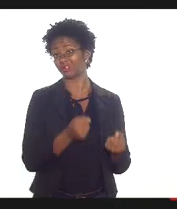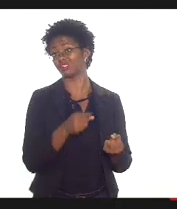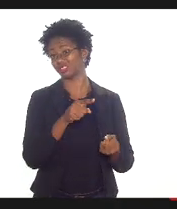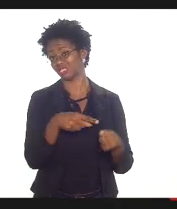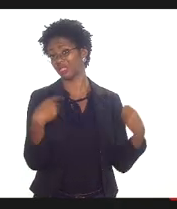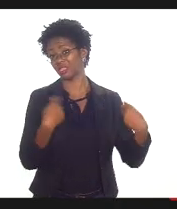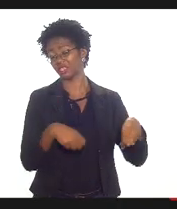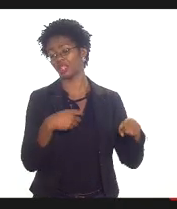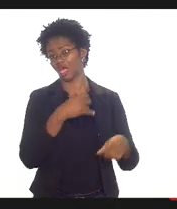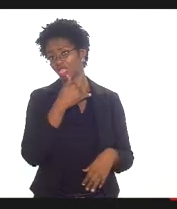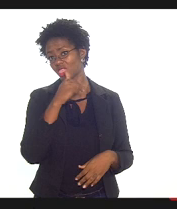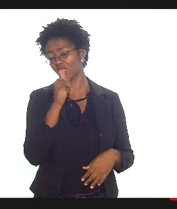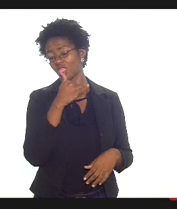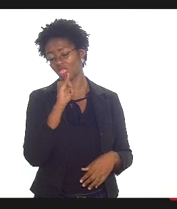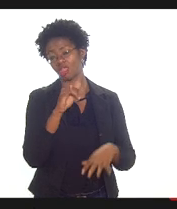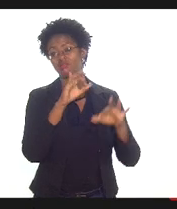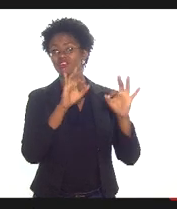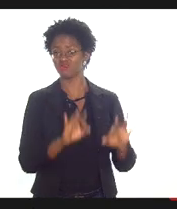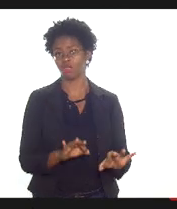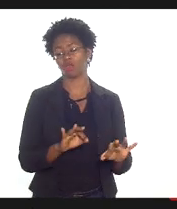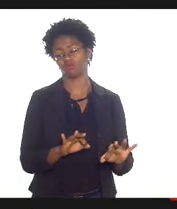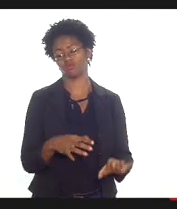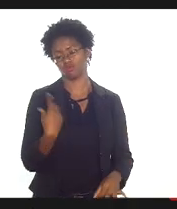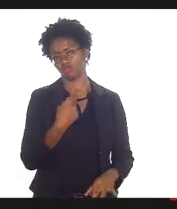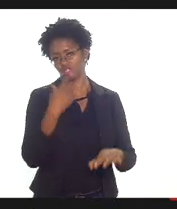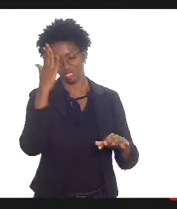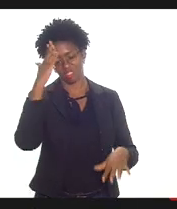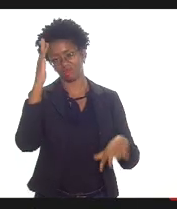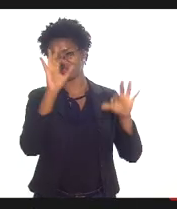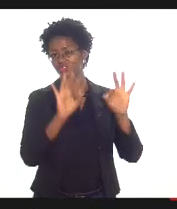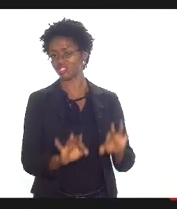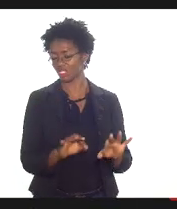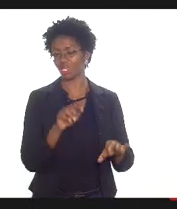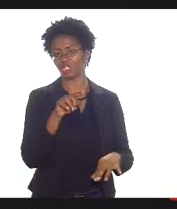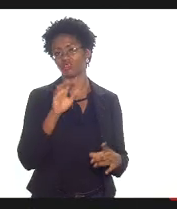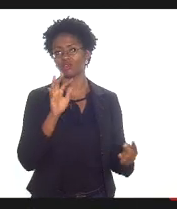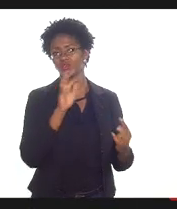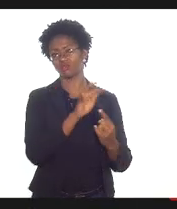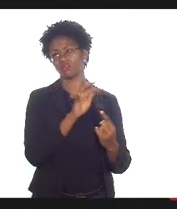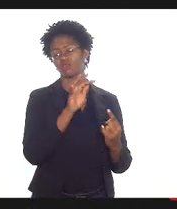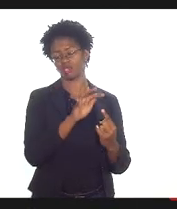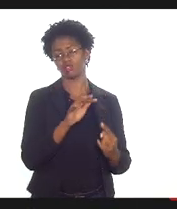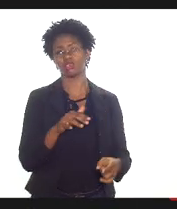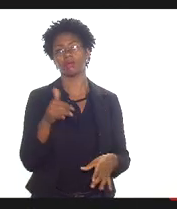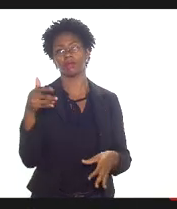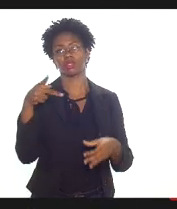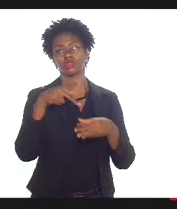energia e, certamente, com isso, impacta o setor de óleo e gás.